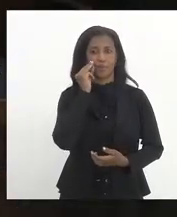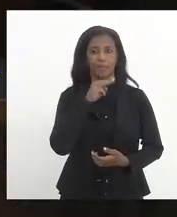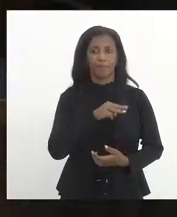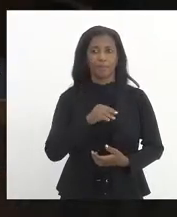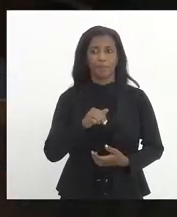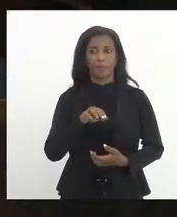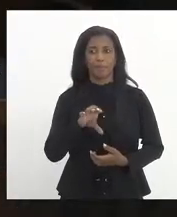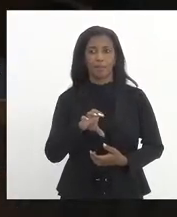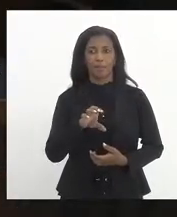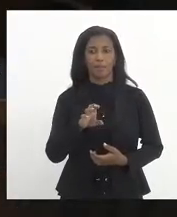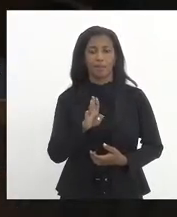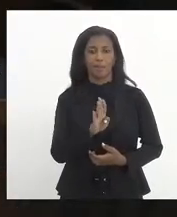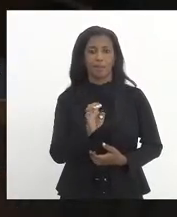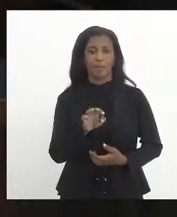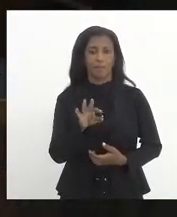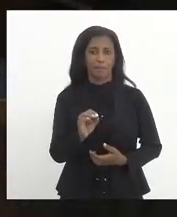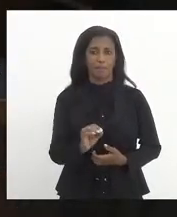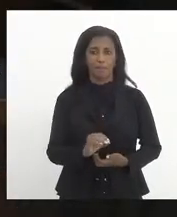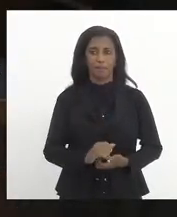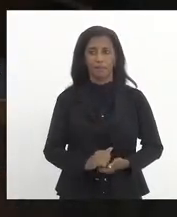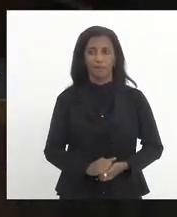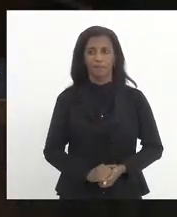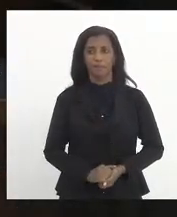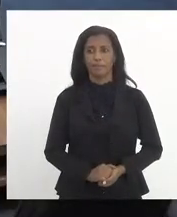Mink, Bebeto.